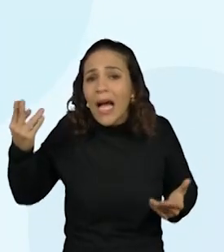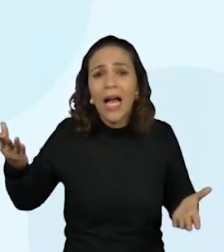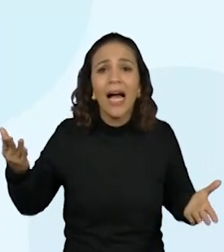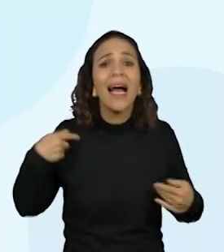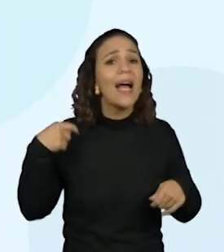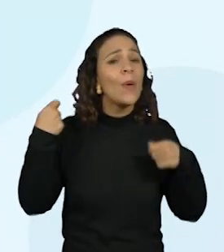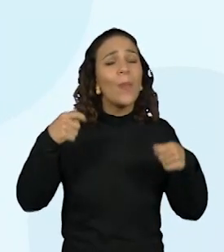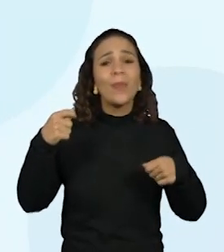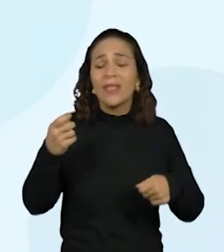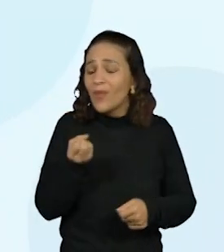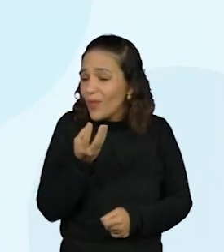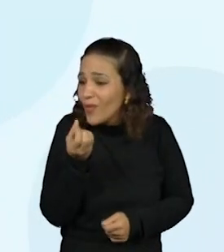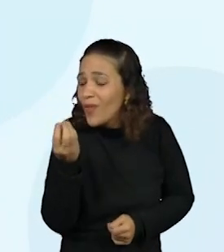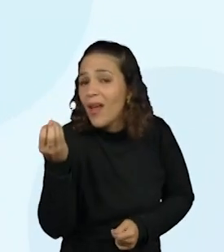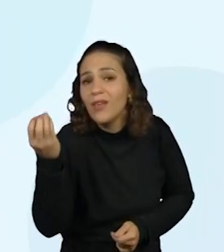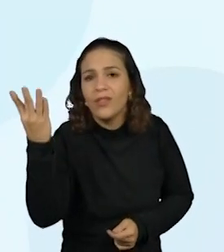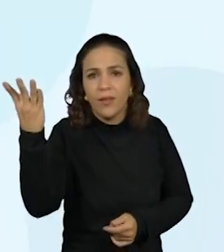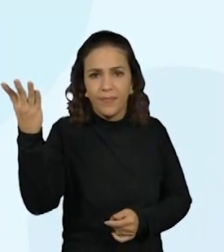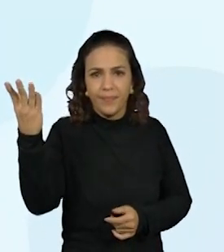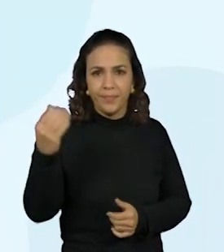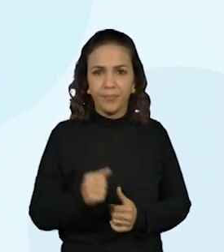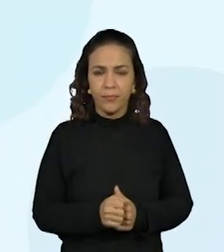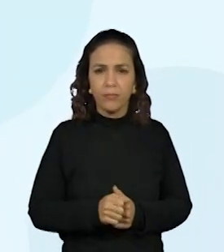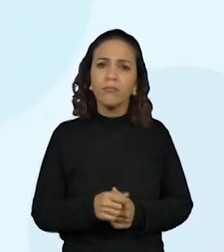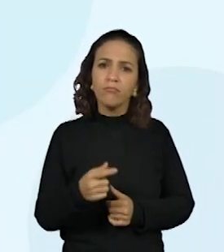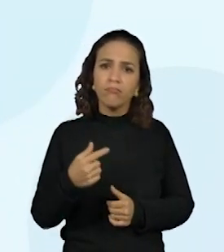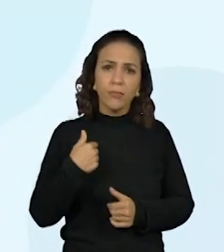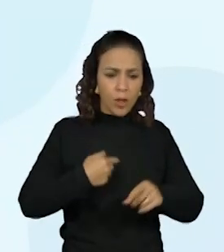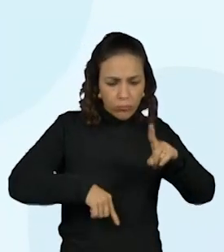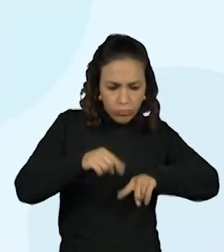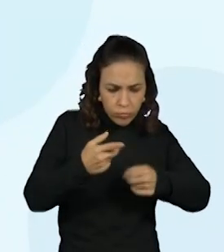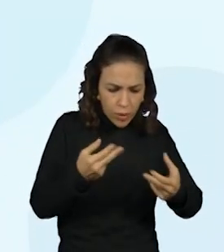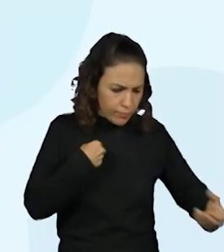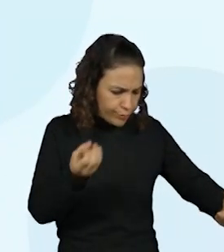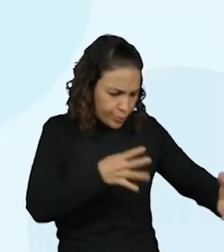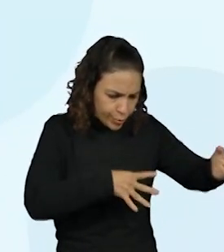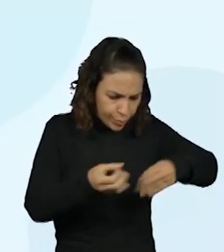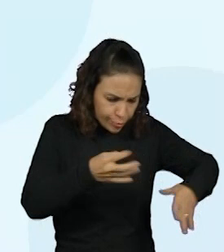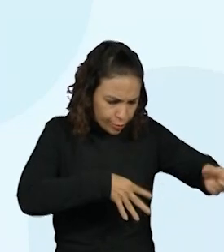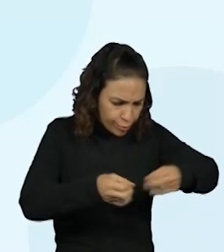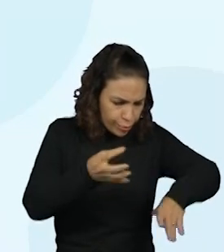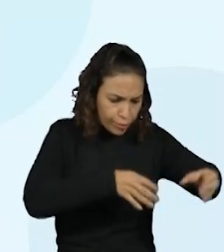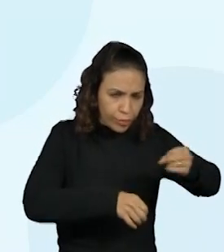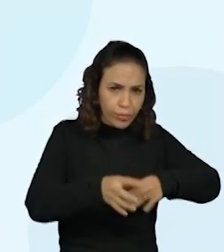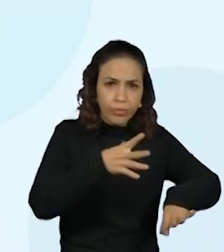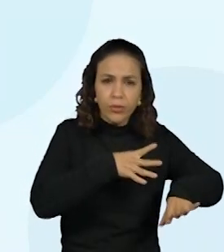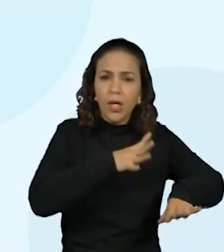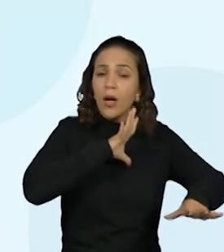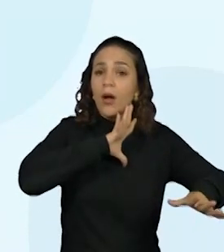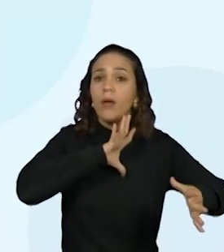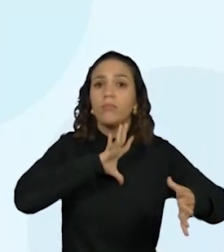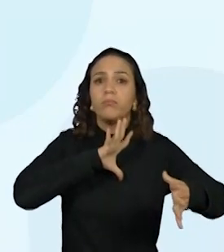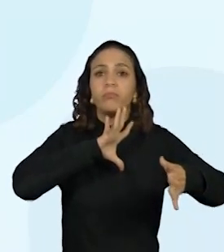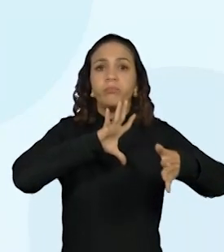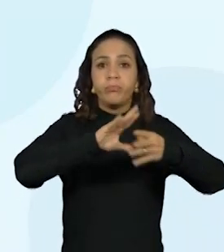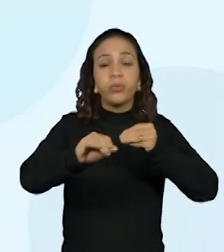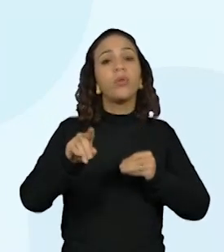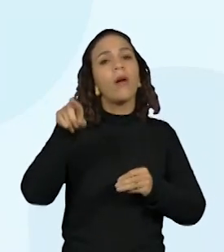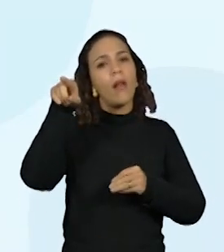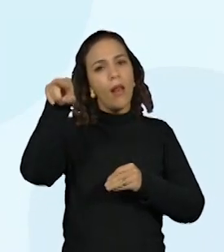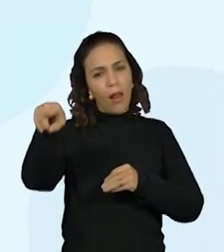Preciso viajar. Arrumei as minhas coisas na Síria e fomos para o